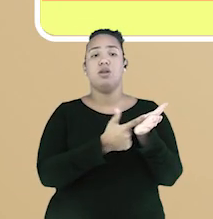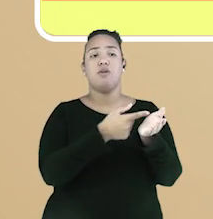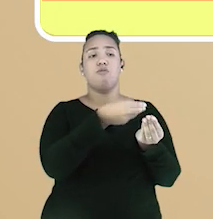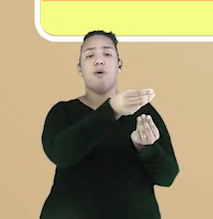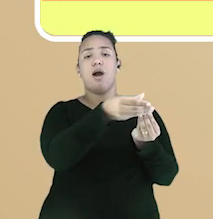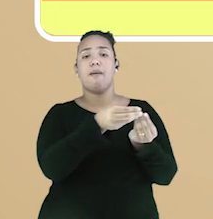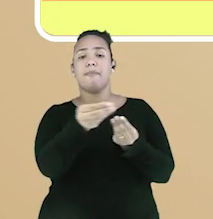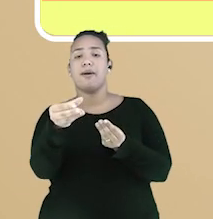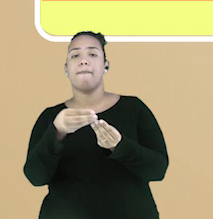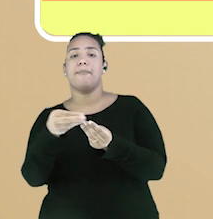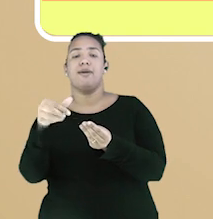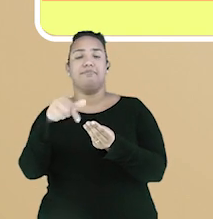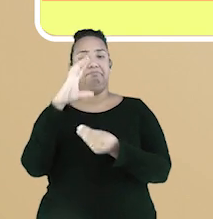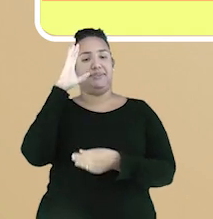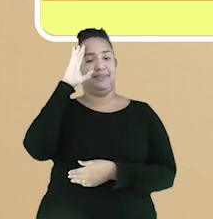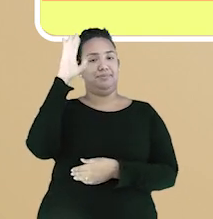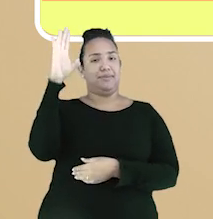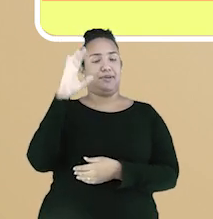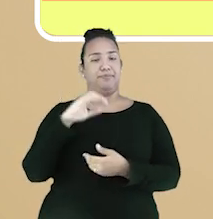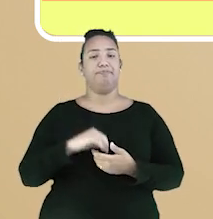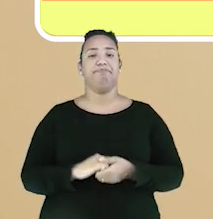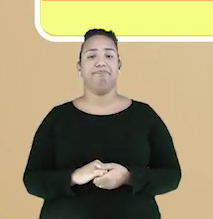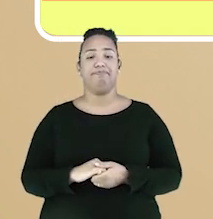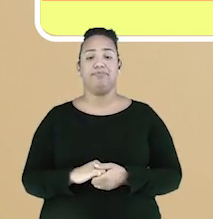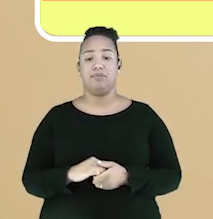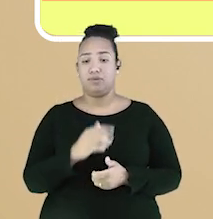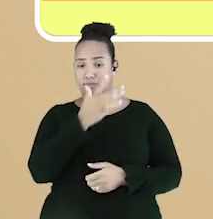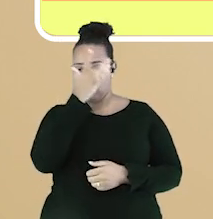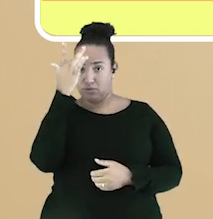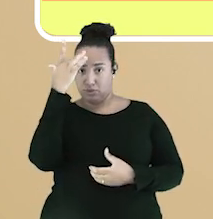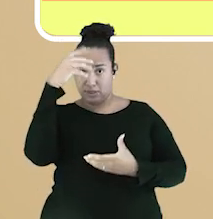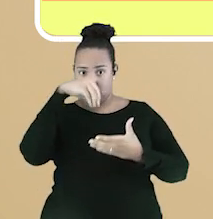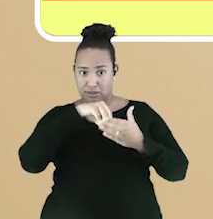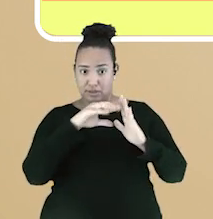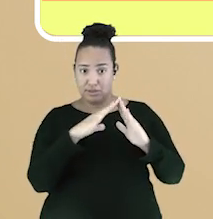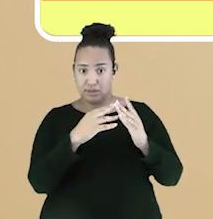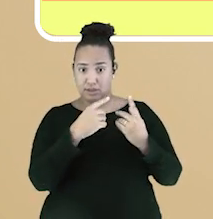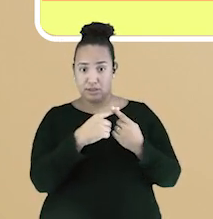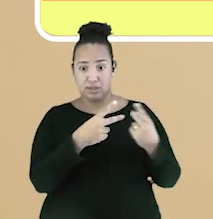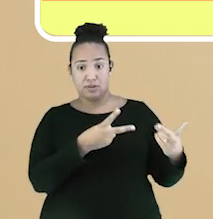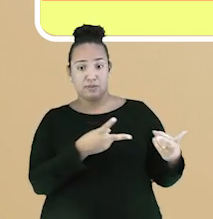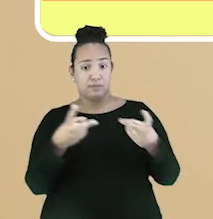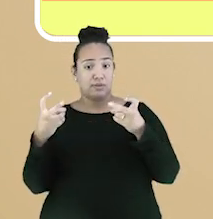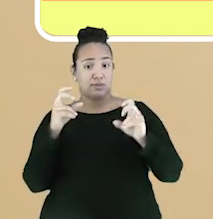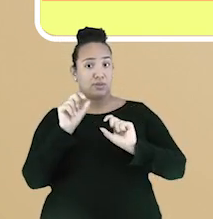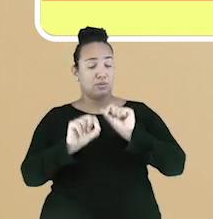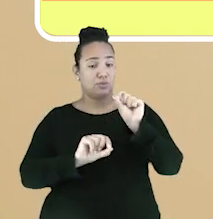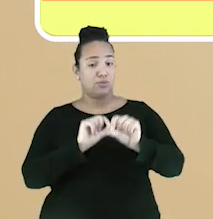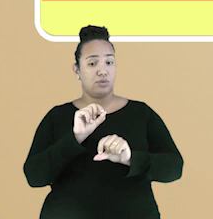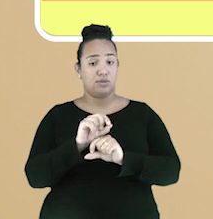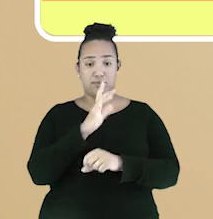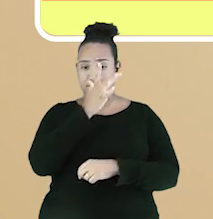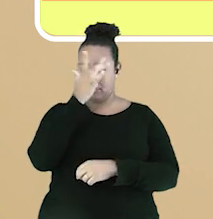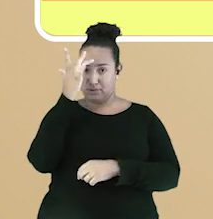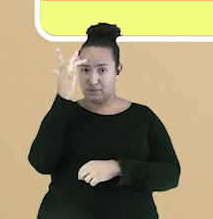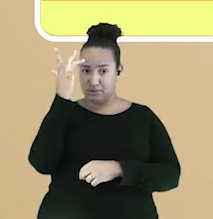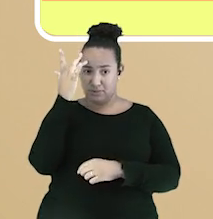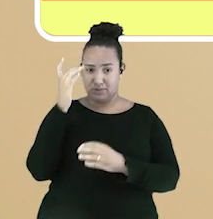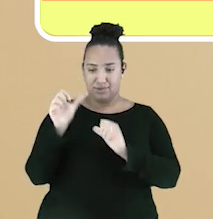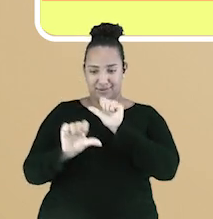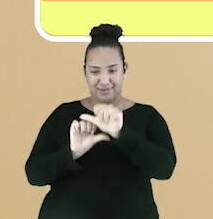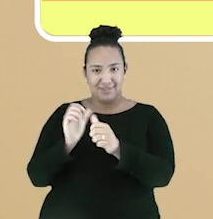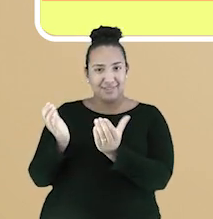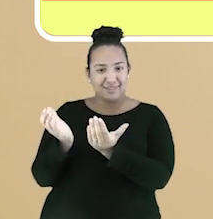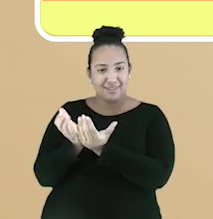determinados livros foi o principal delas. Os membros da Igreja identificaram que os protestantes beneficiou-se bastante